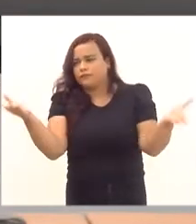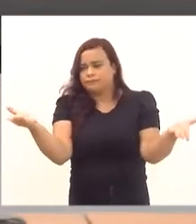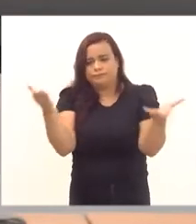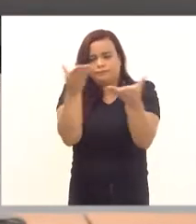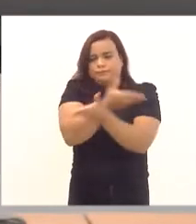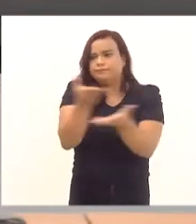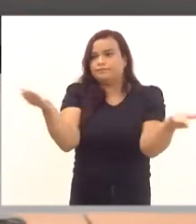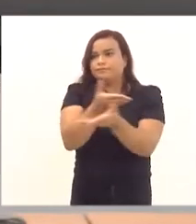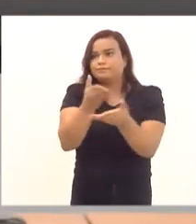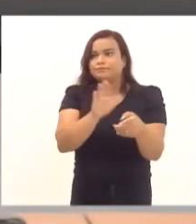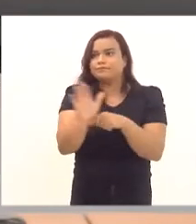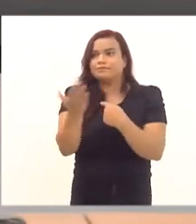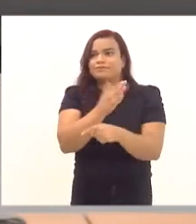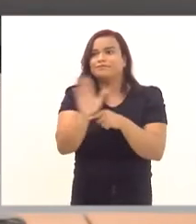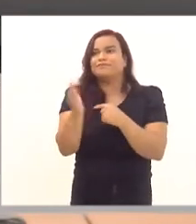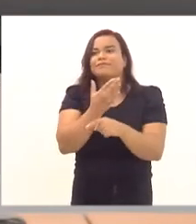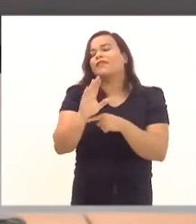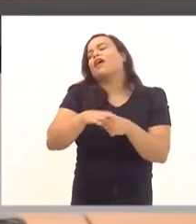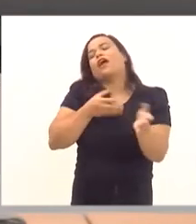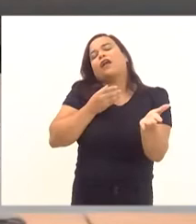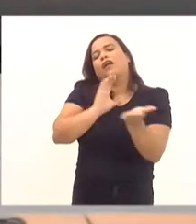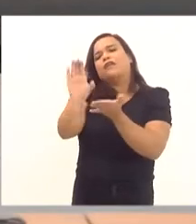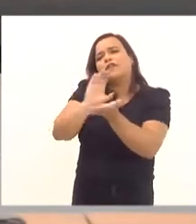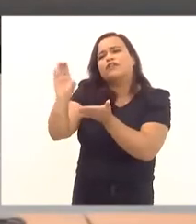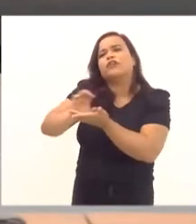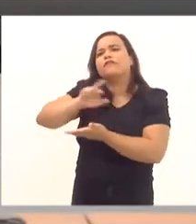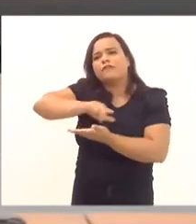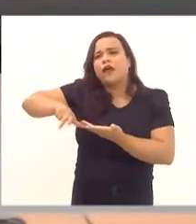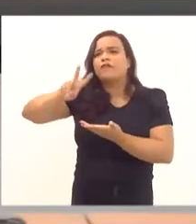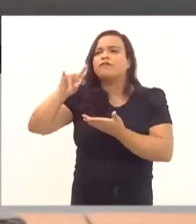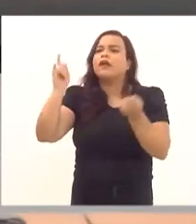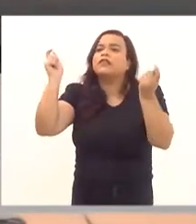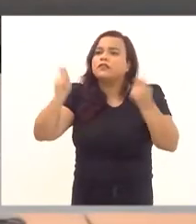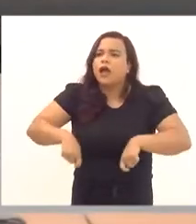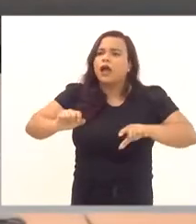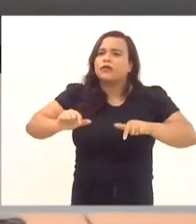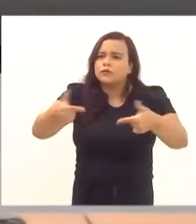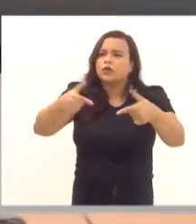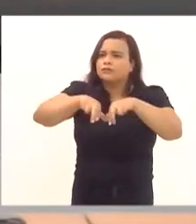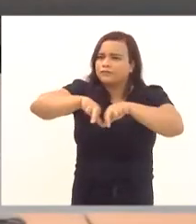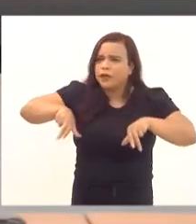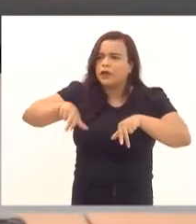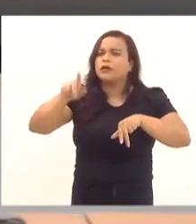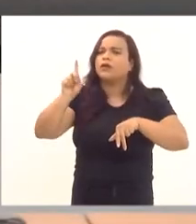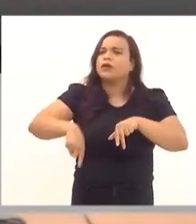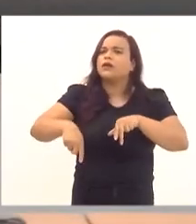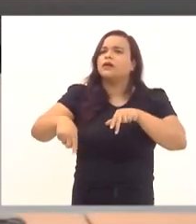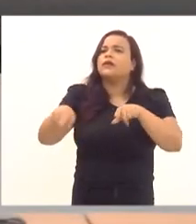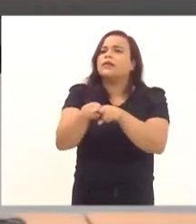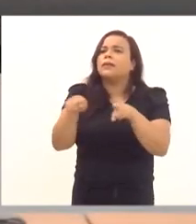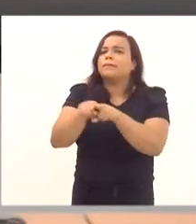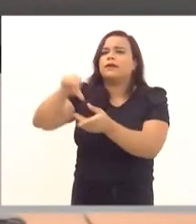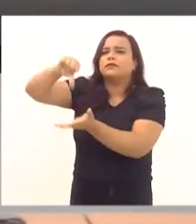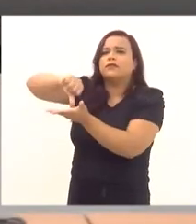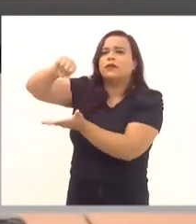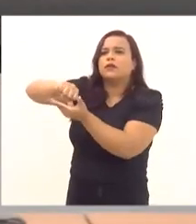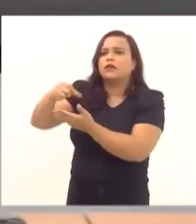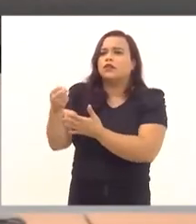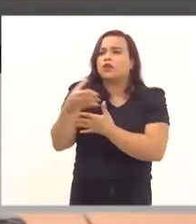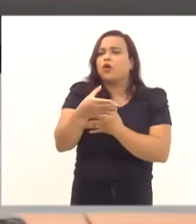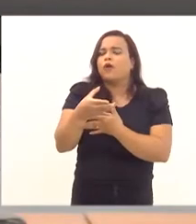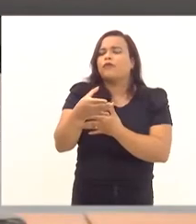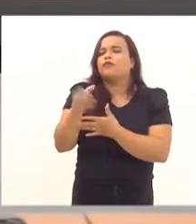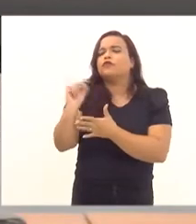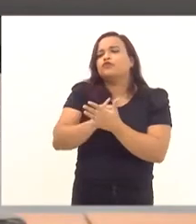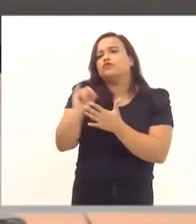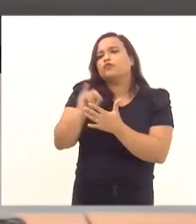é de modo que os investimentos que possam viabilizar entre outras ações tem também a própria a própria sede no novo e artes do Instituto de arte